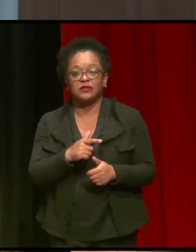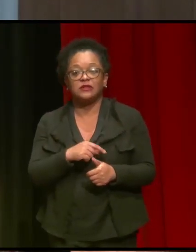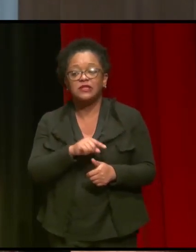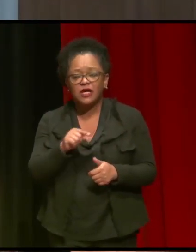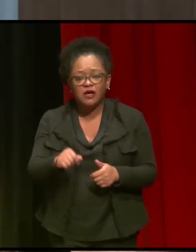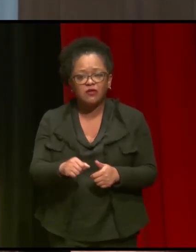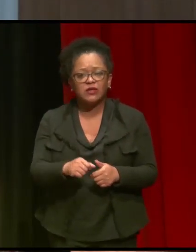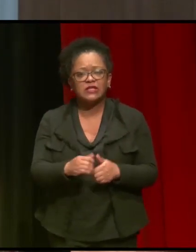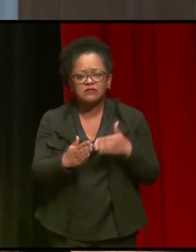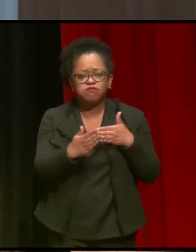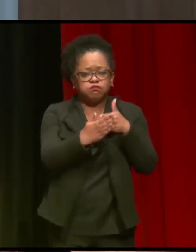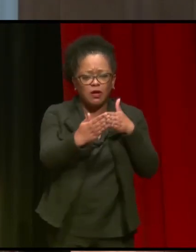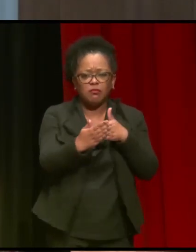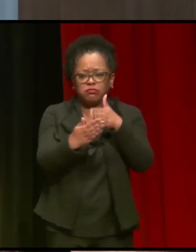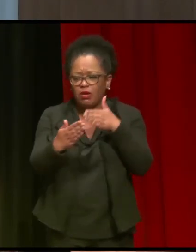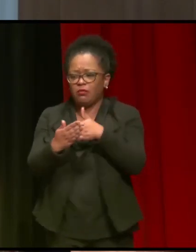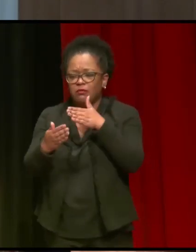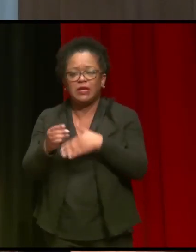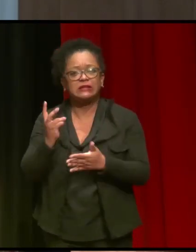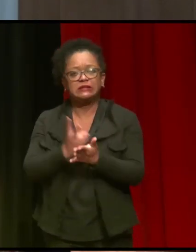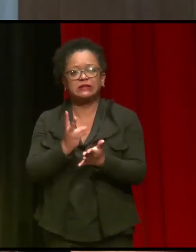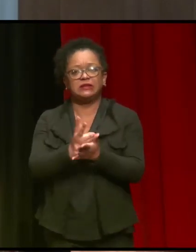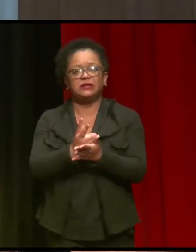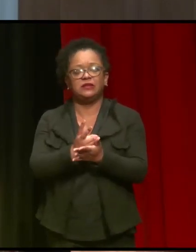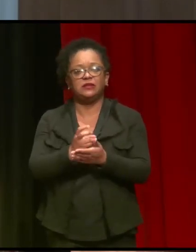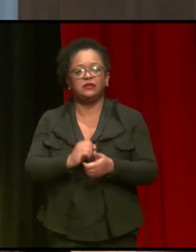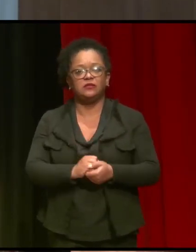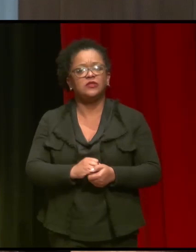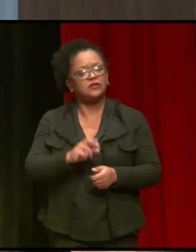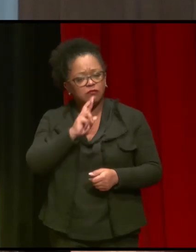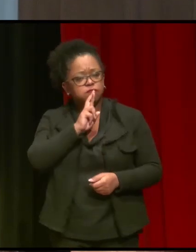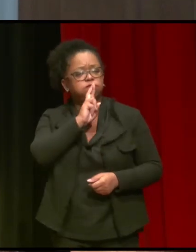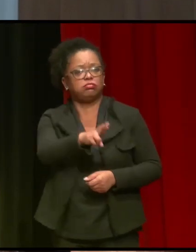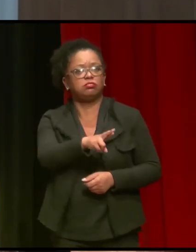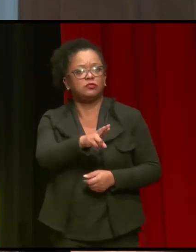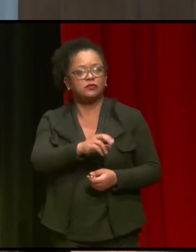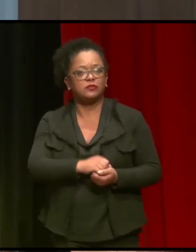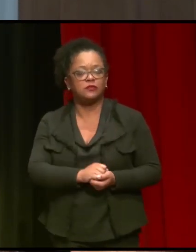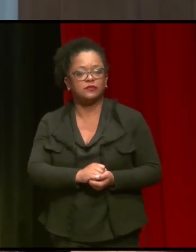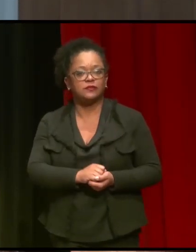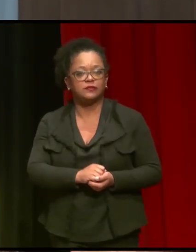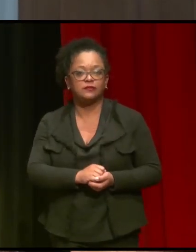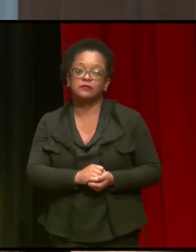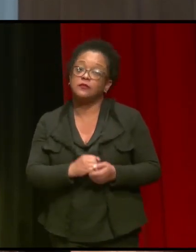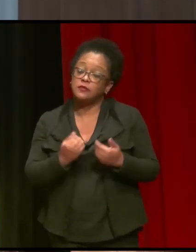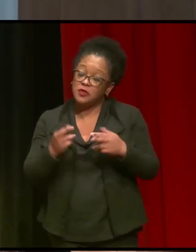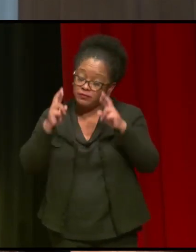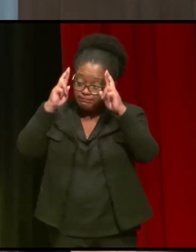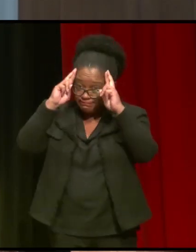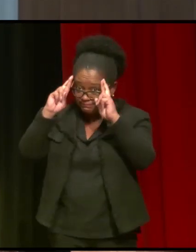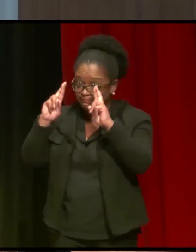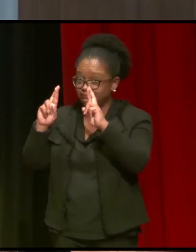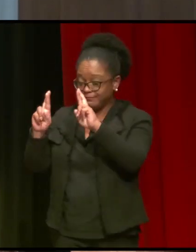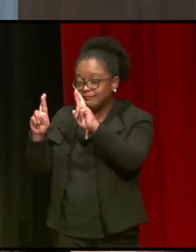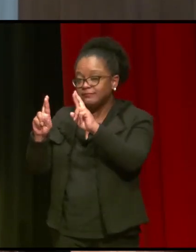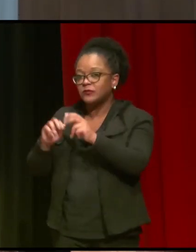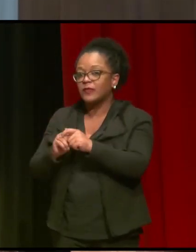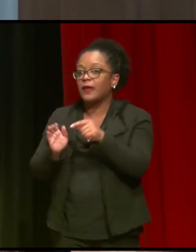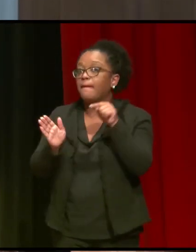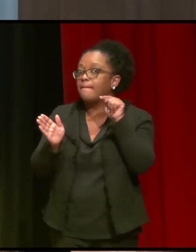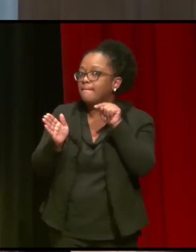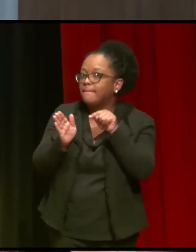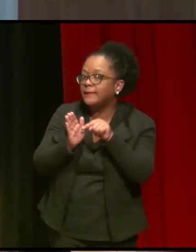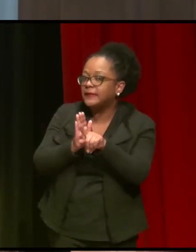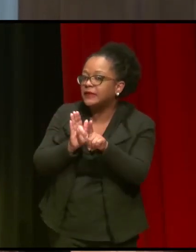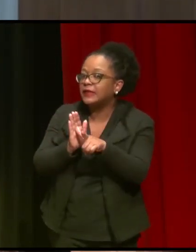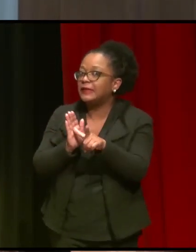pessoal está batendo a cara em tudo que é lugar. Então, eles vão falar o que eles pensam. Então, tem que respeitá-los. Então, pergunte antes